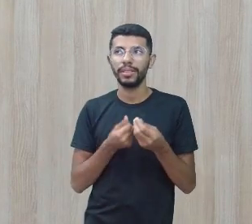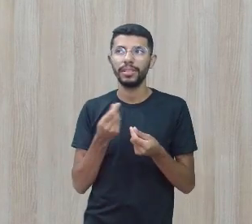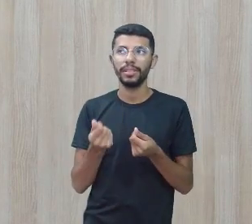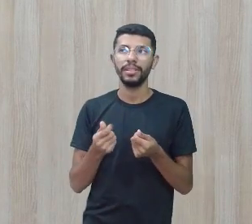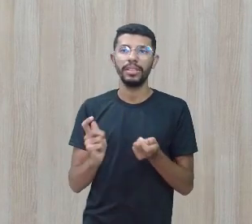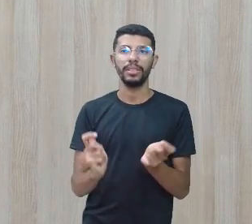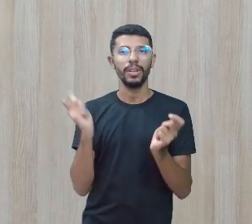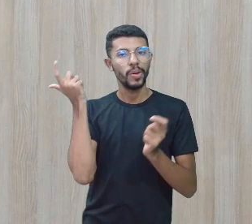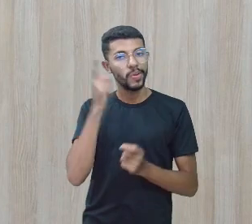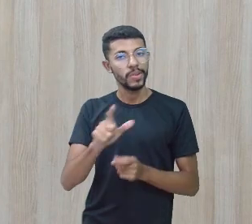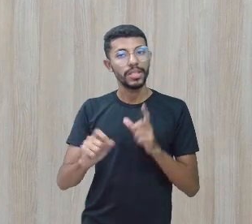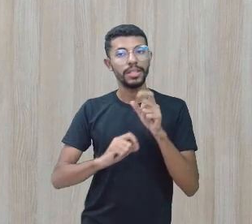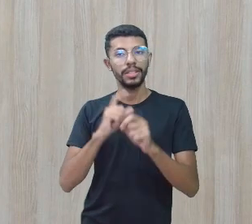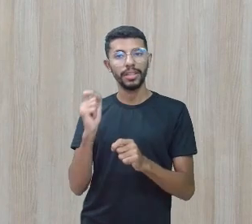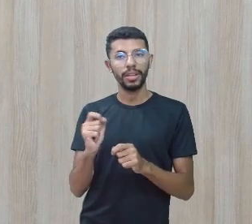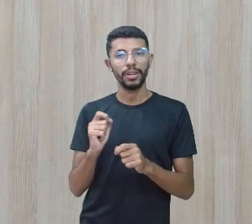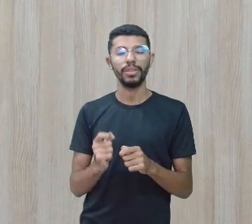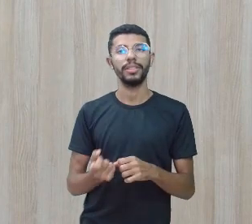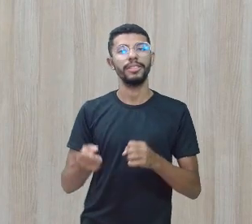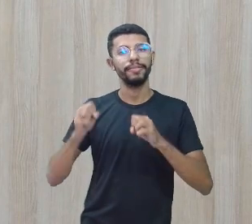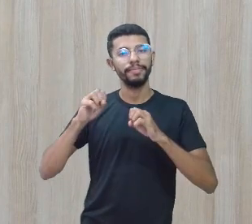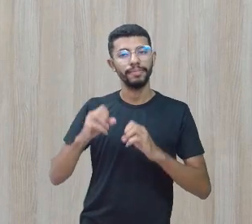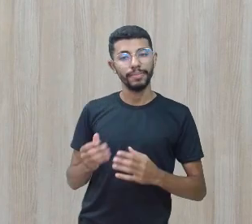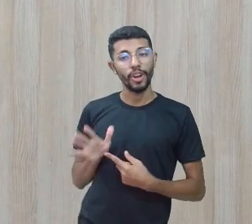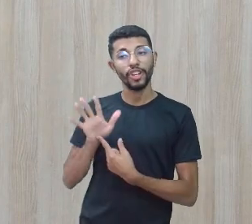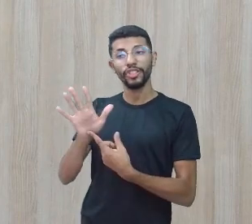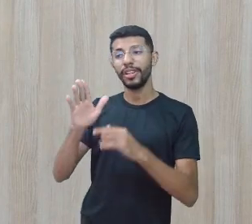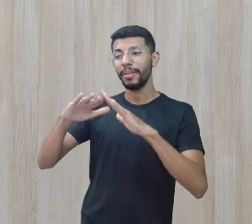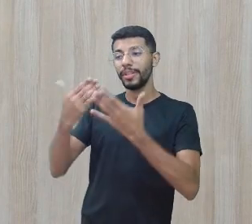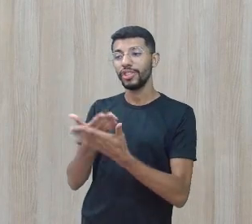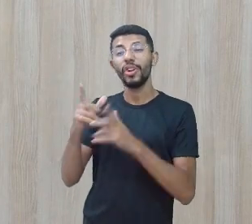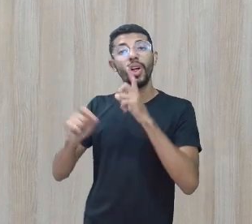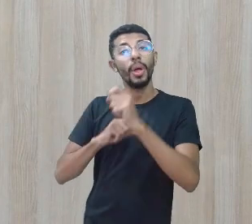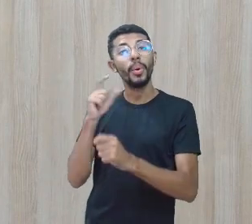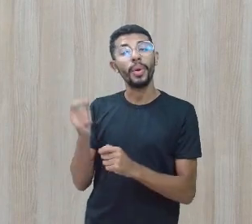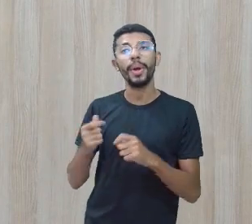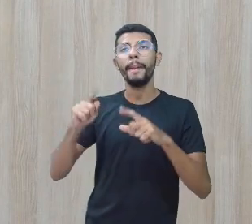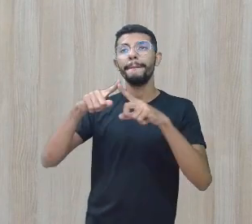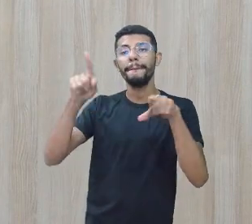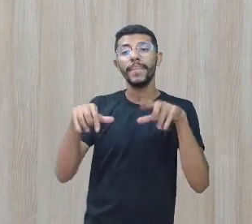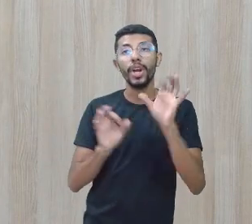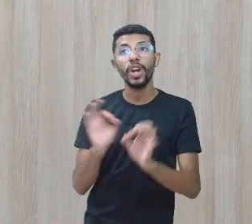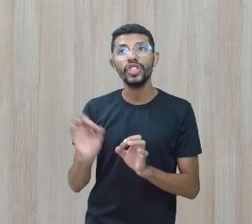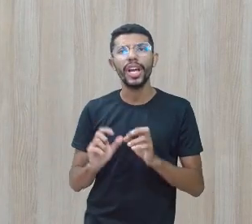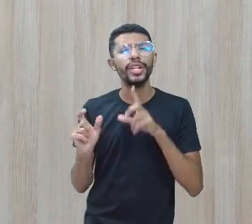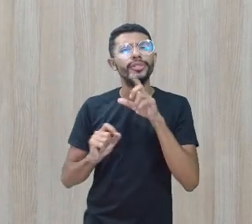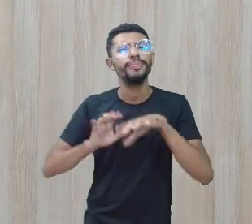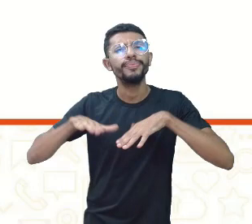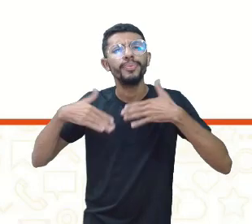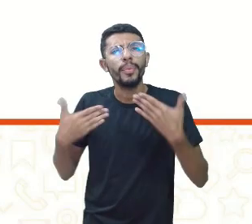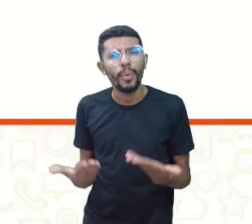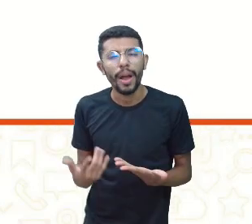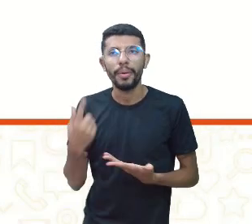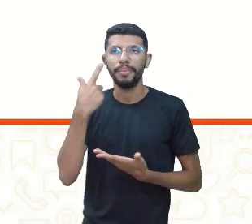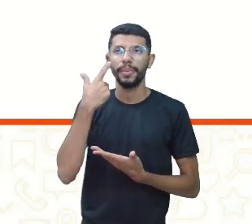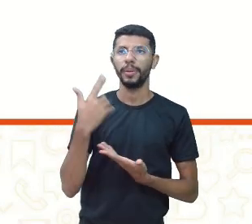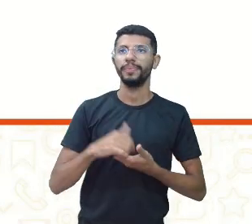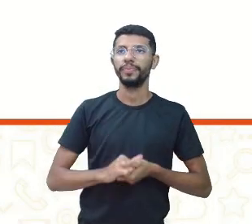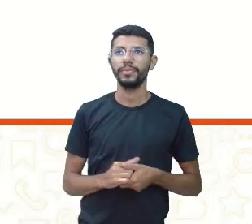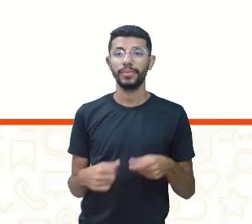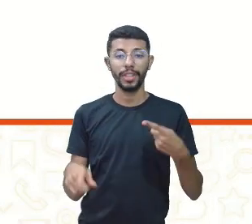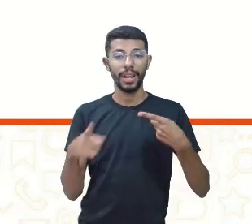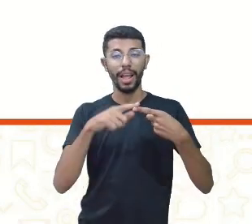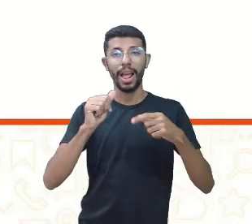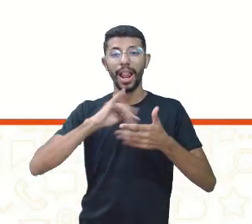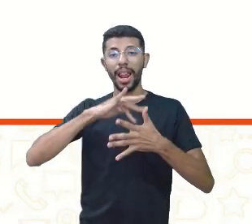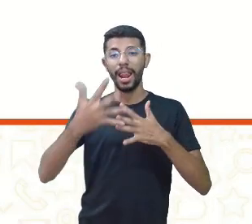que ele possa passar para a escola, não é? Projetos. E que projetos seriam esses? Então,